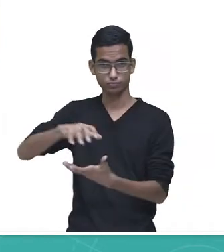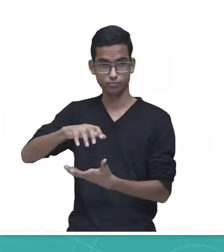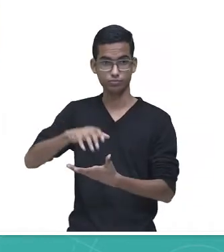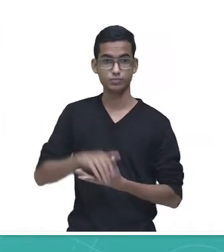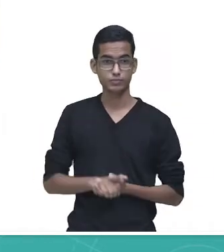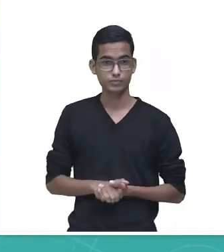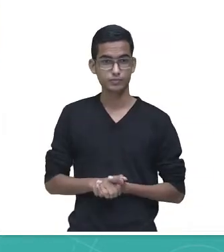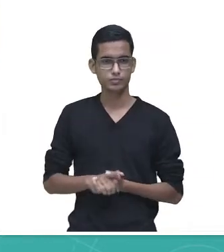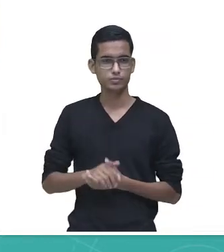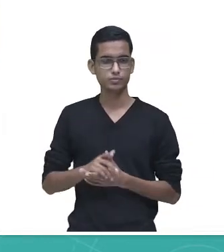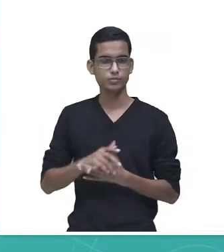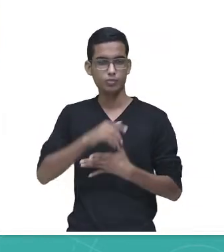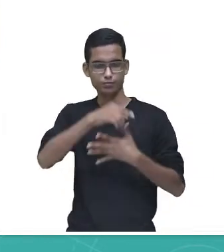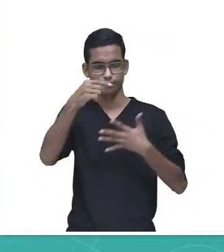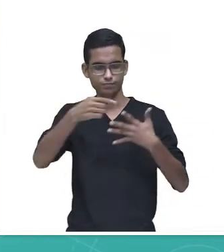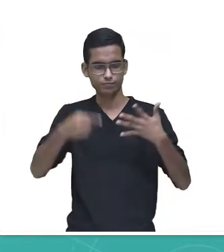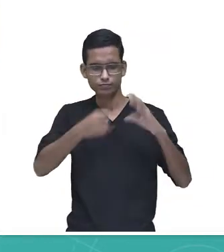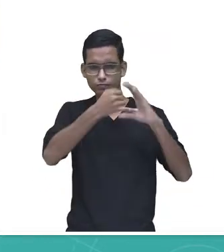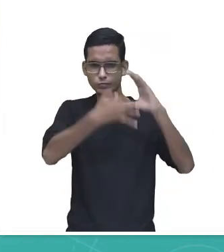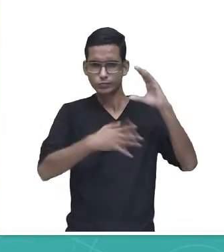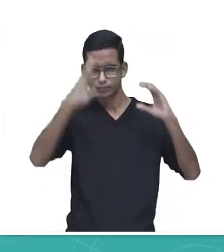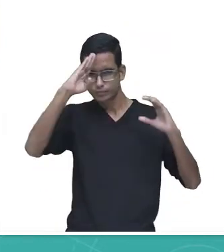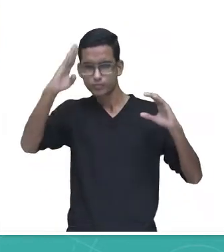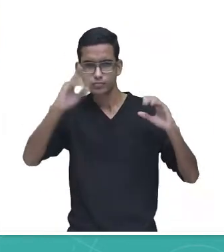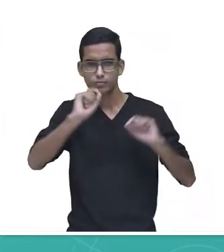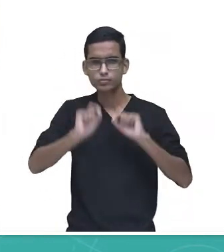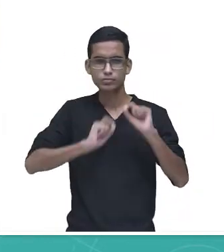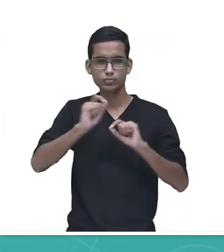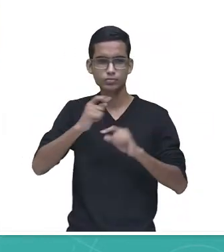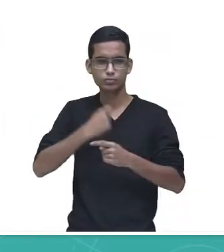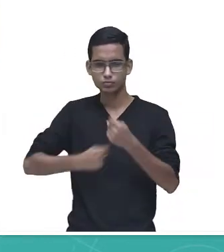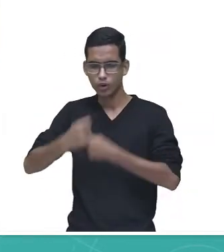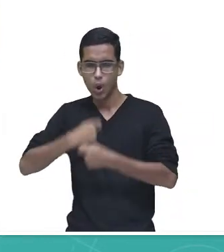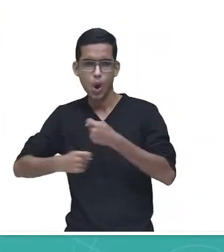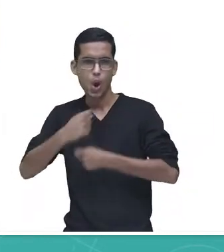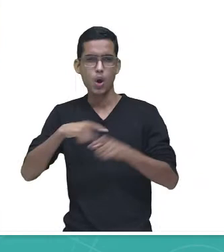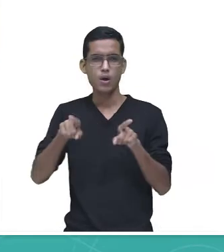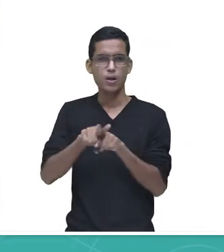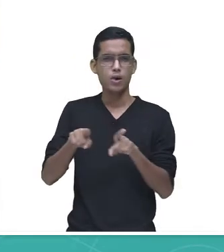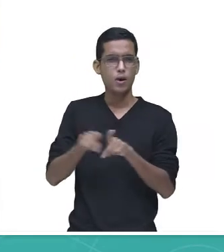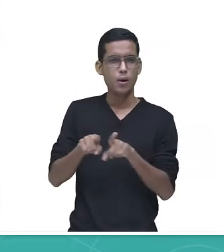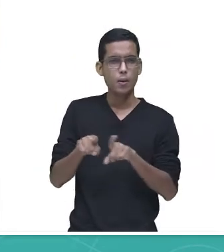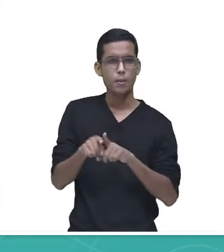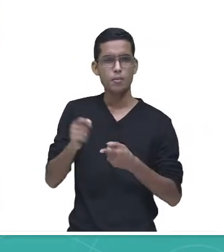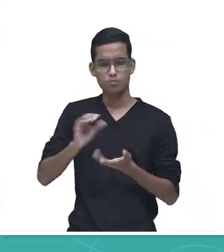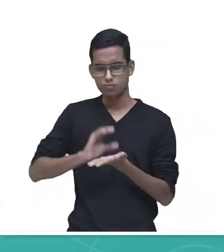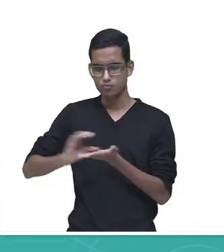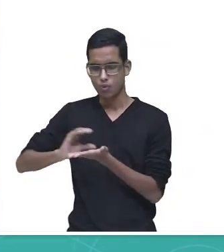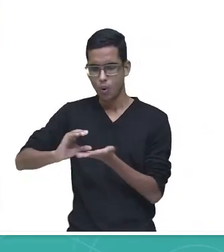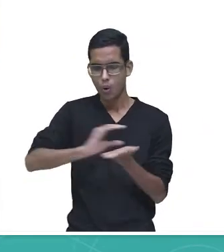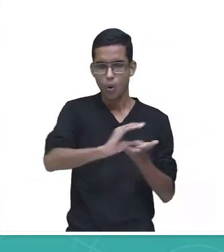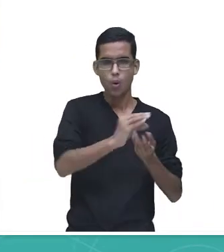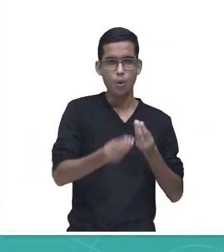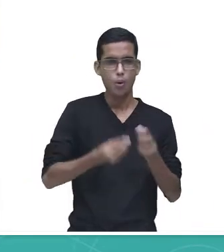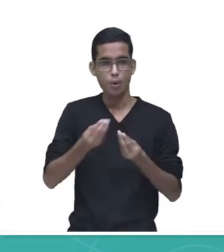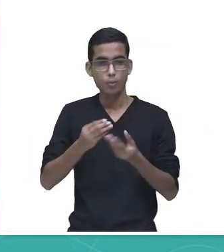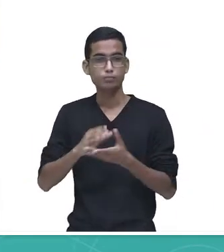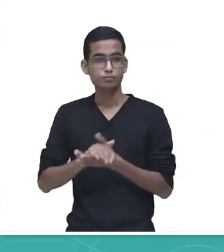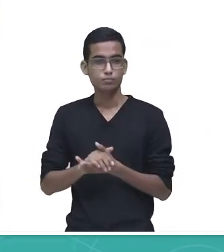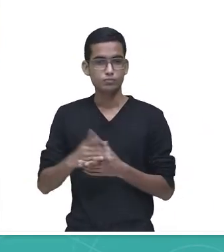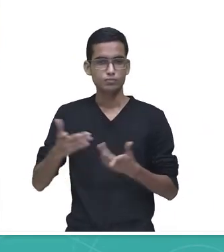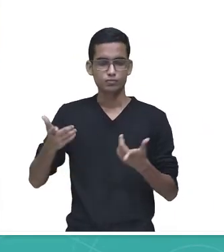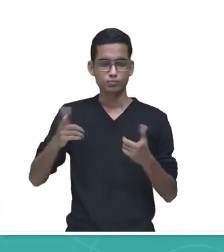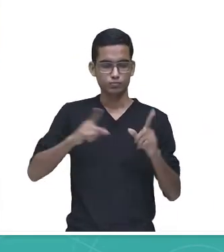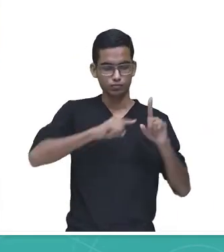per capita, distribuição social de renda, taxas de mortalidade geral e infantil, índice de